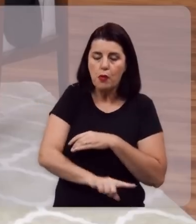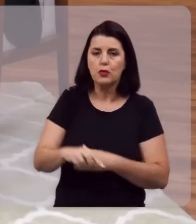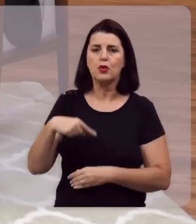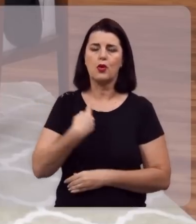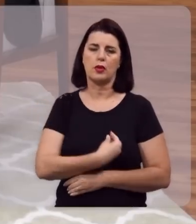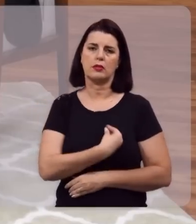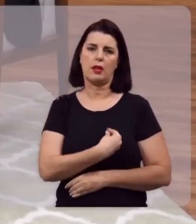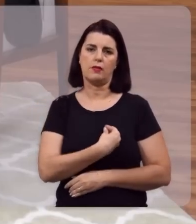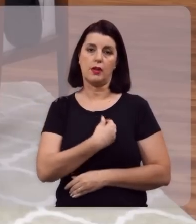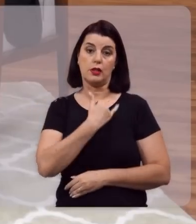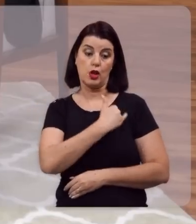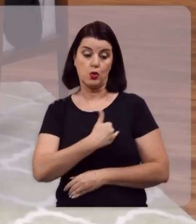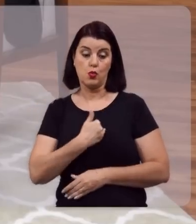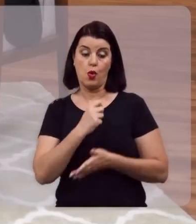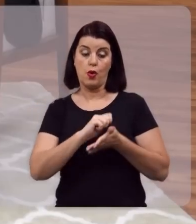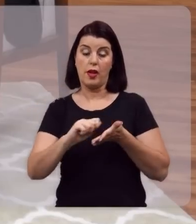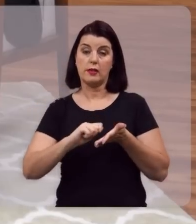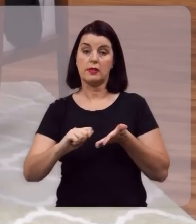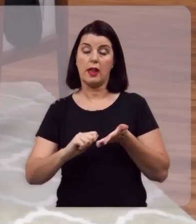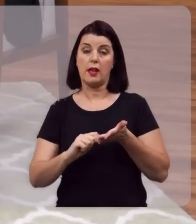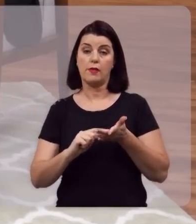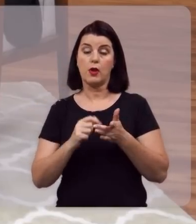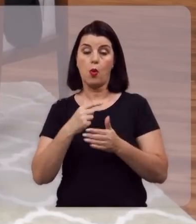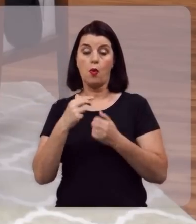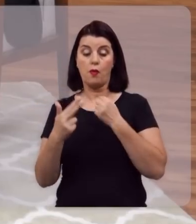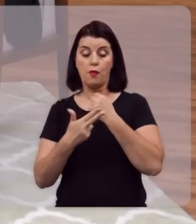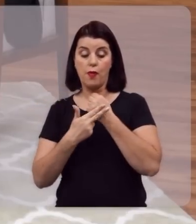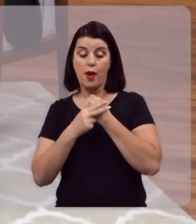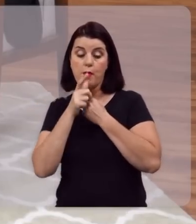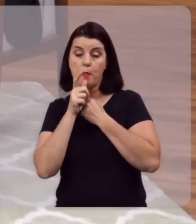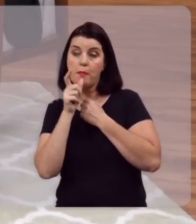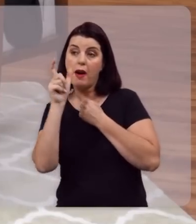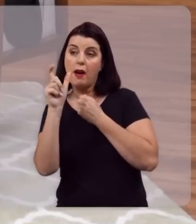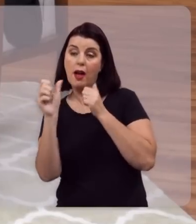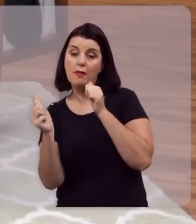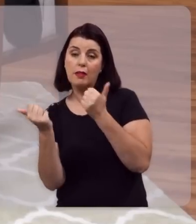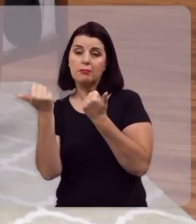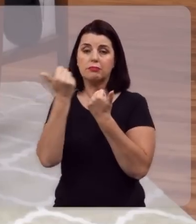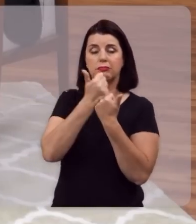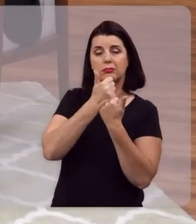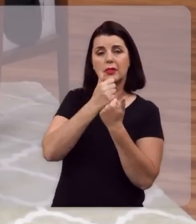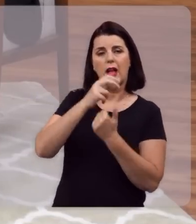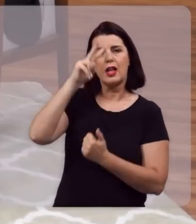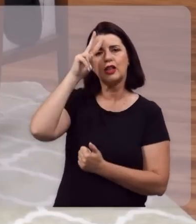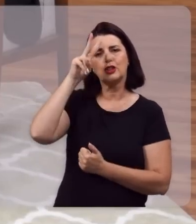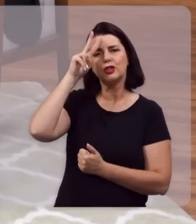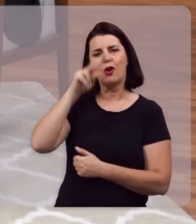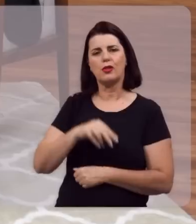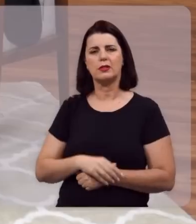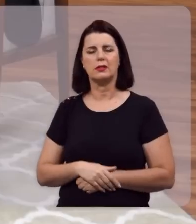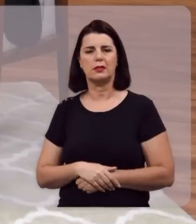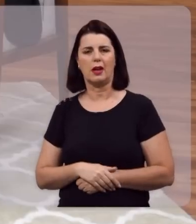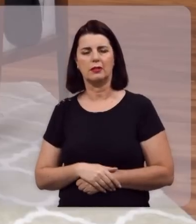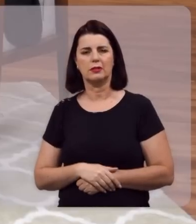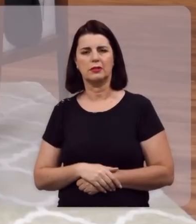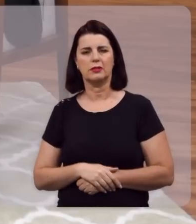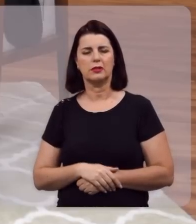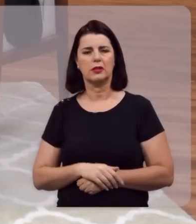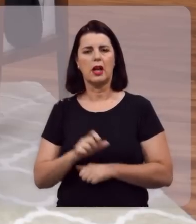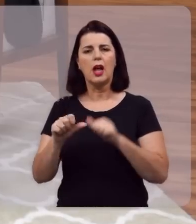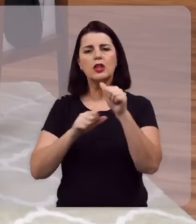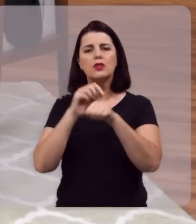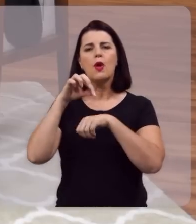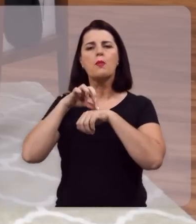João escreve que o Verbo se fez carne, a palavra tomou lugar na história. E a gente, de